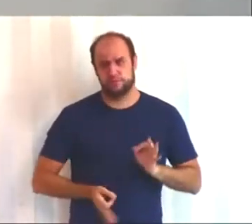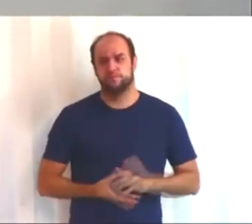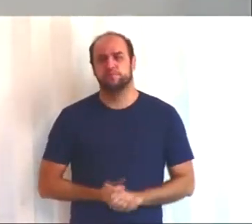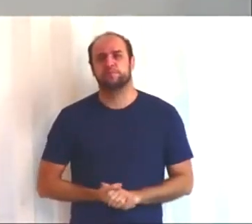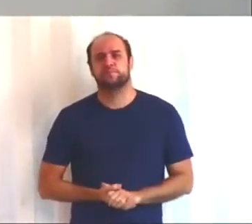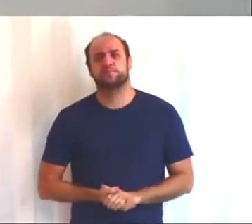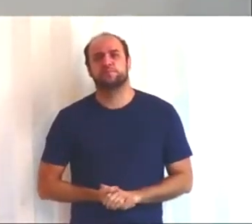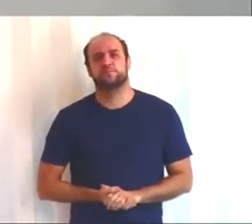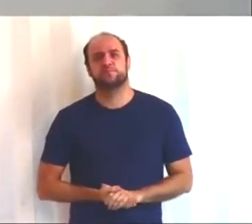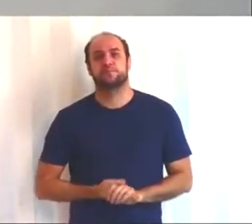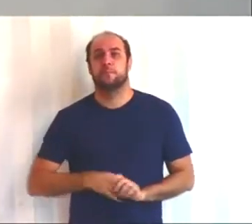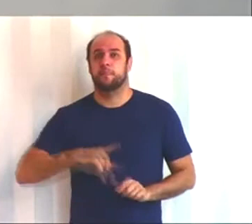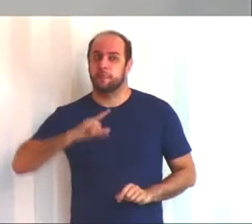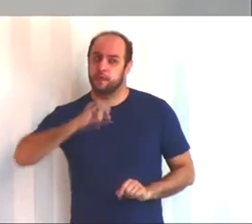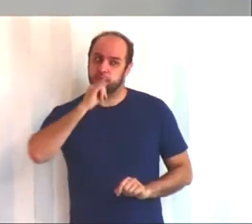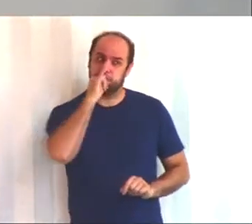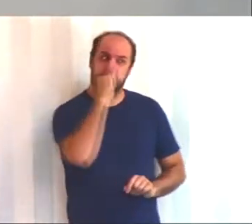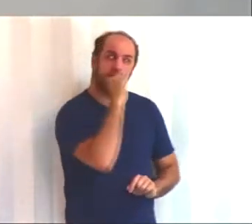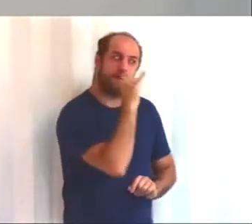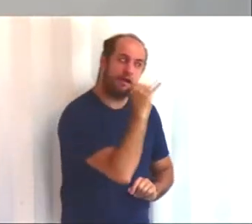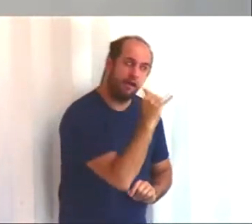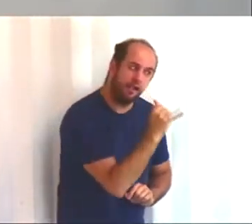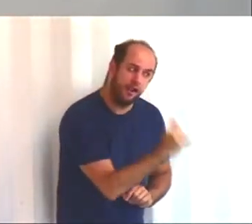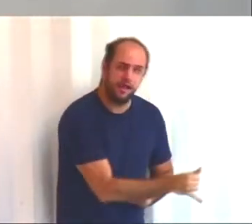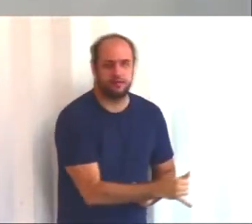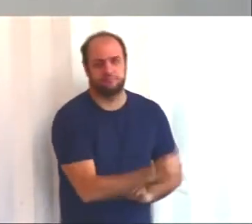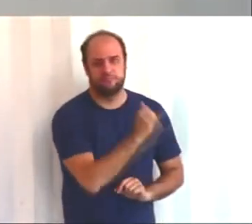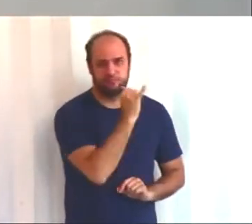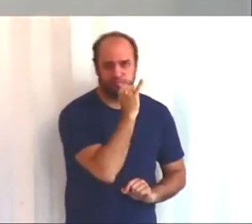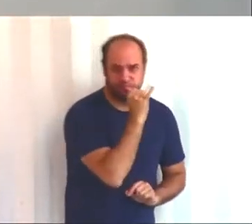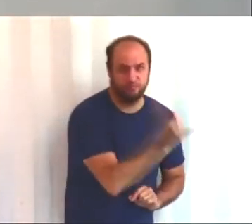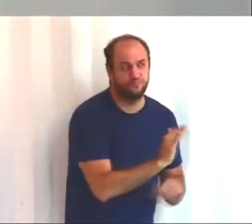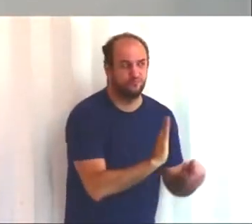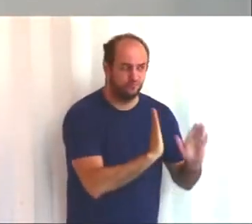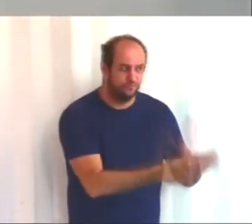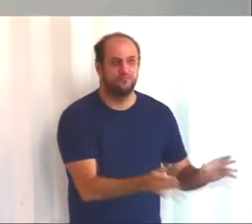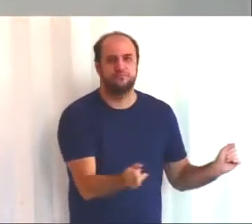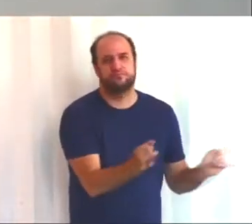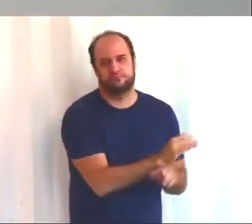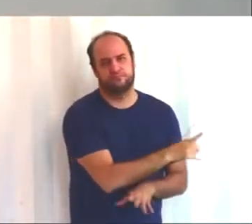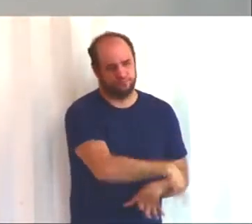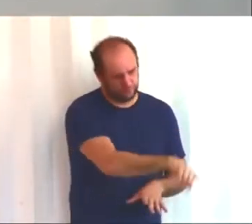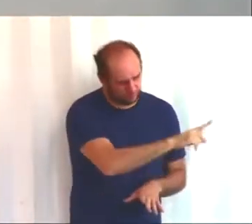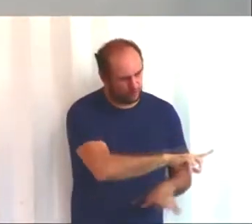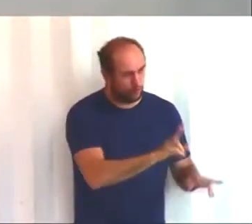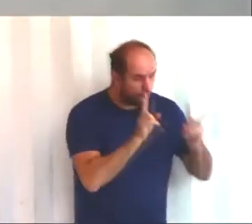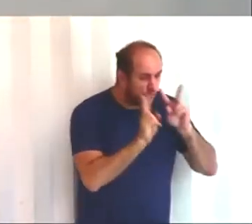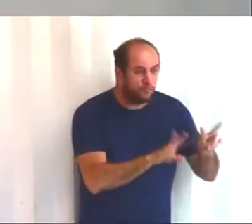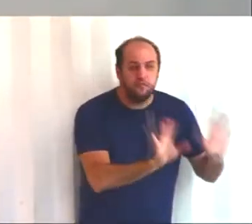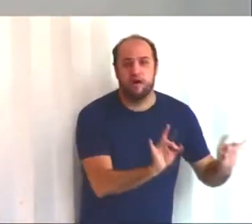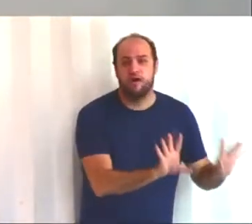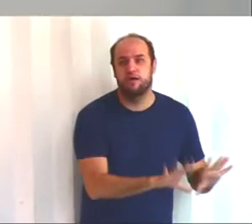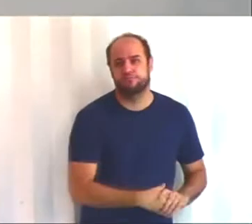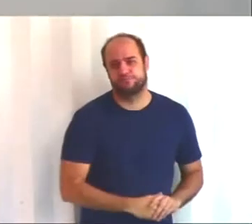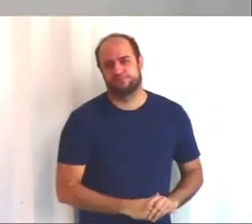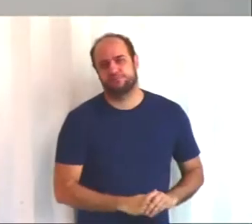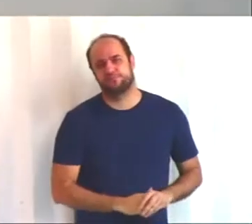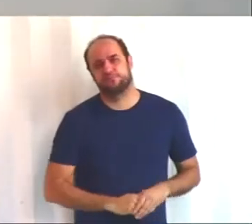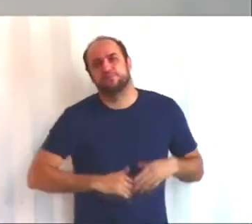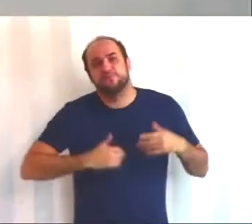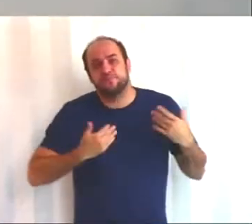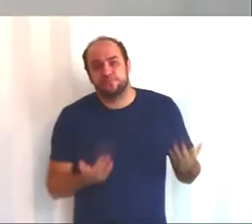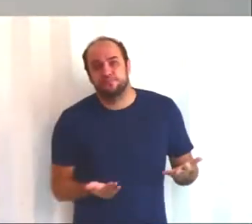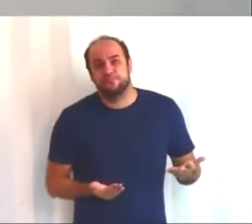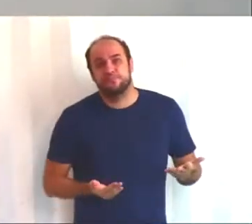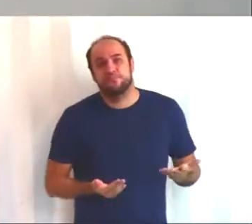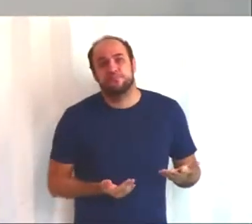ele pronunciará, a ideia de pronúncia é um decreto, já está definido, as minhas sentenças, e aí vem as